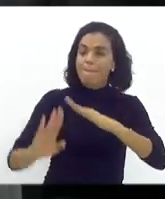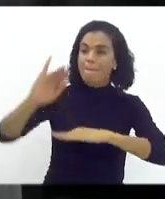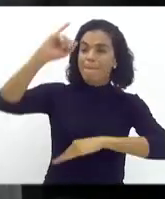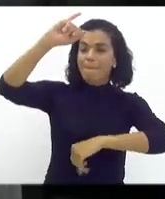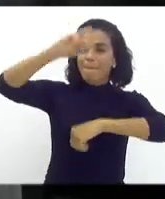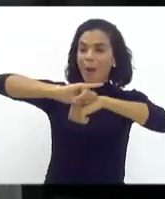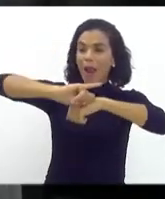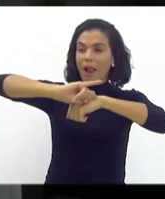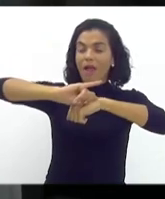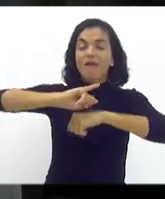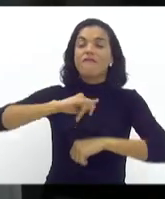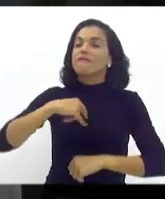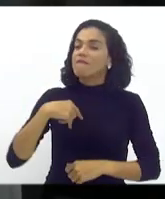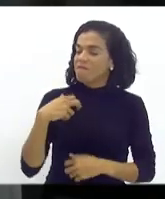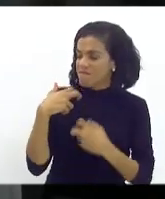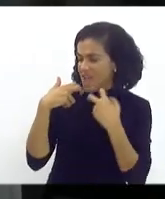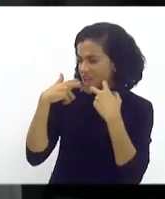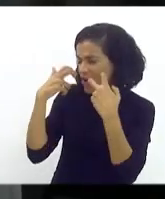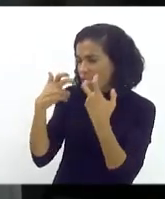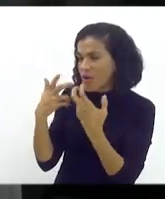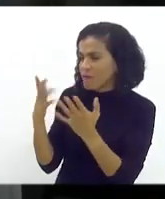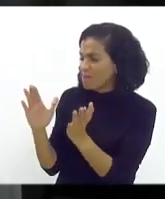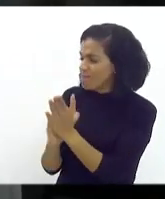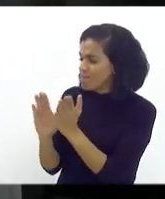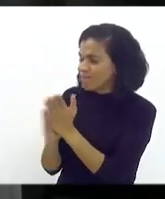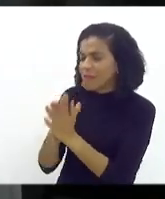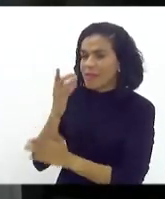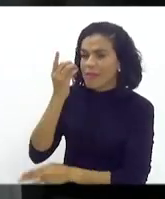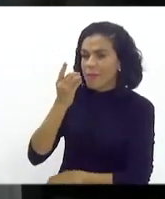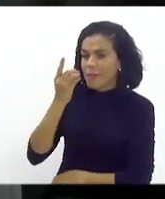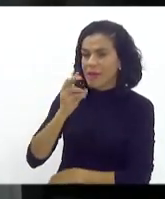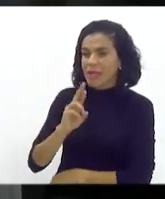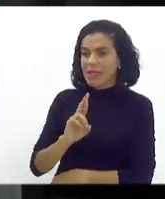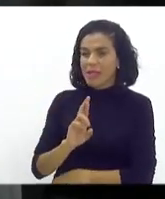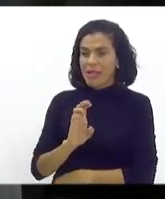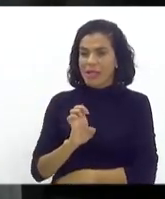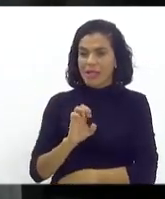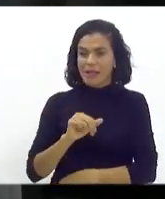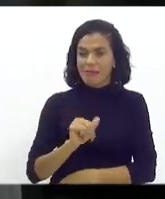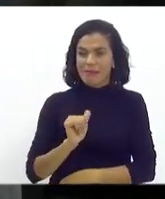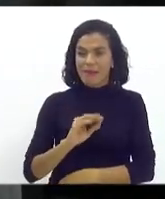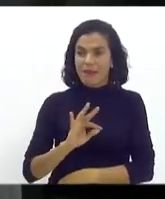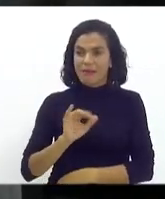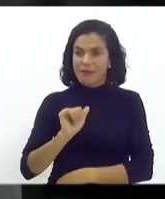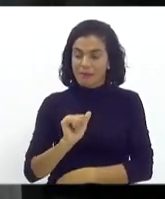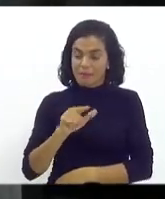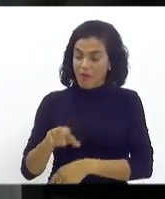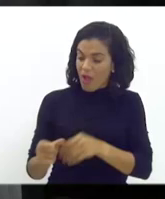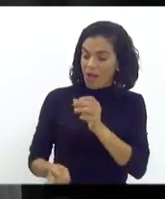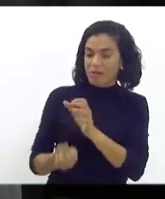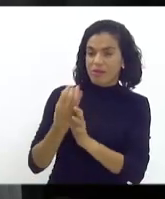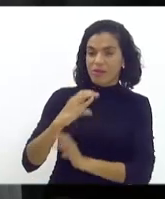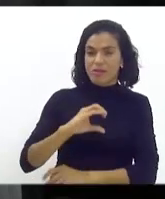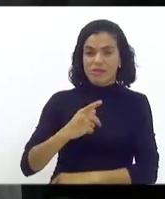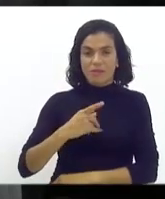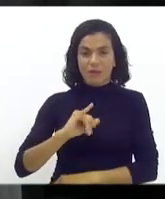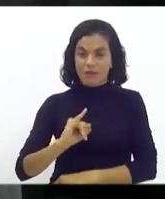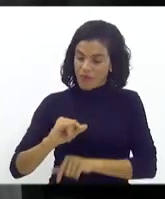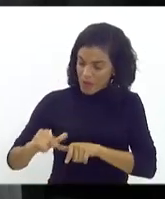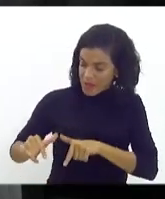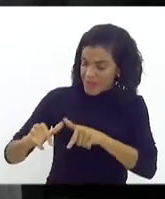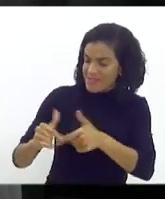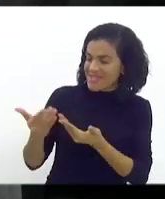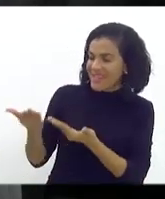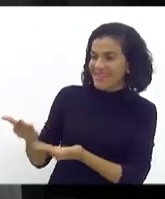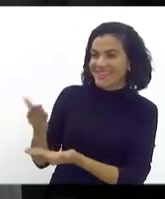gente deve ter vergonha disso eu quero parabenizar que a minha colega deputada Renata porque foi ela que protocolou essa CPI foi por iniciativa